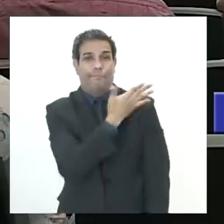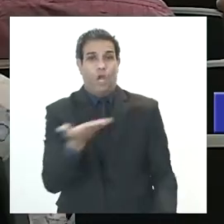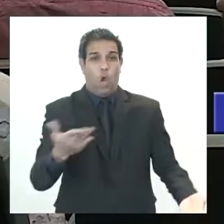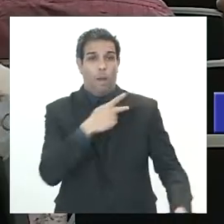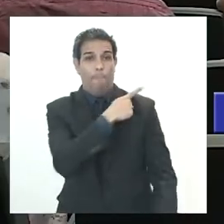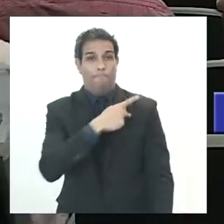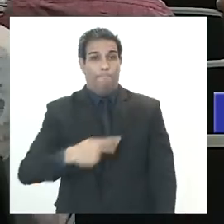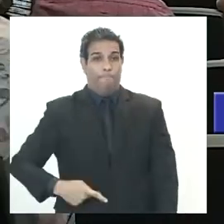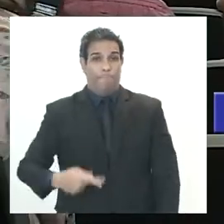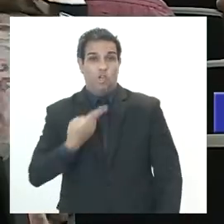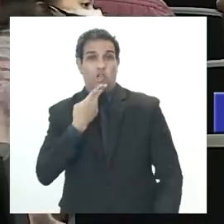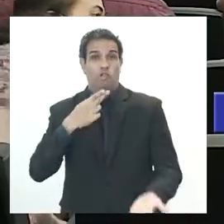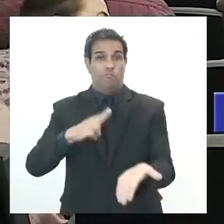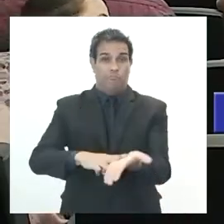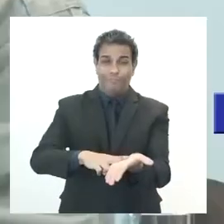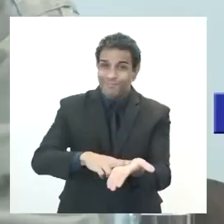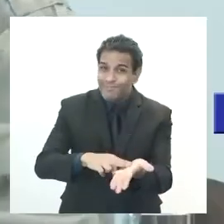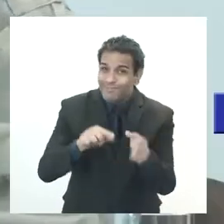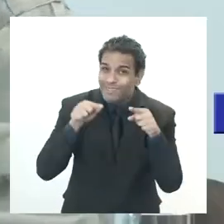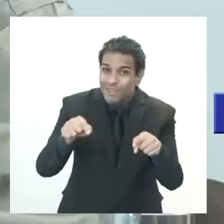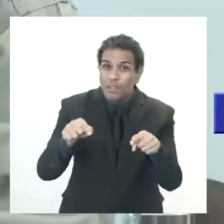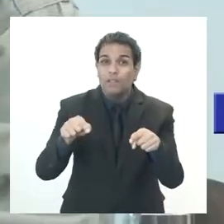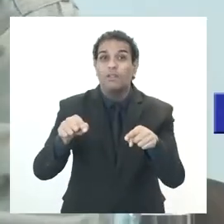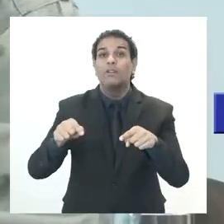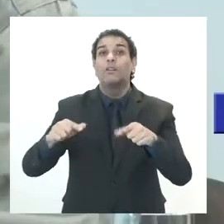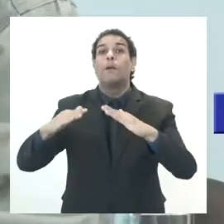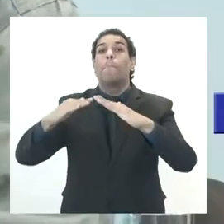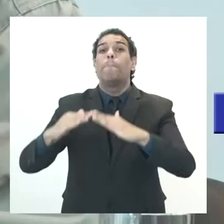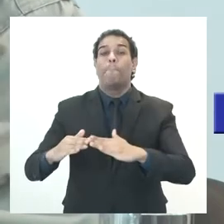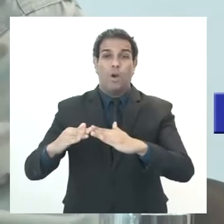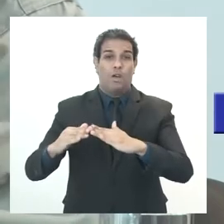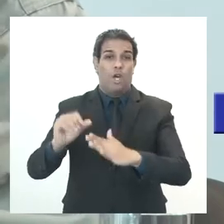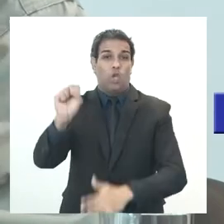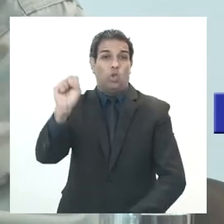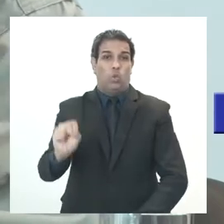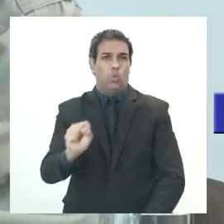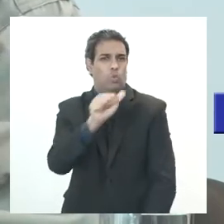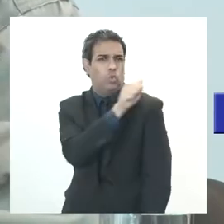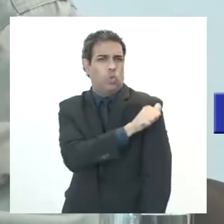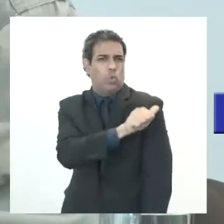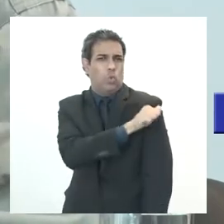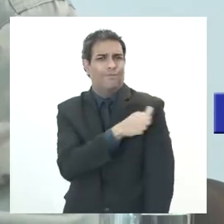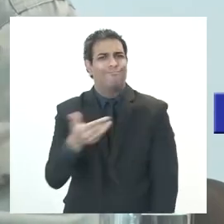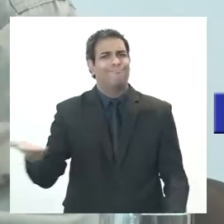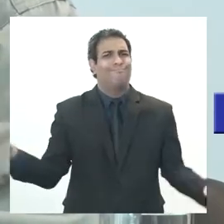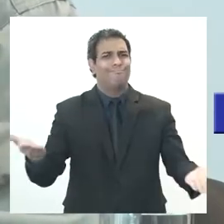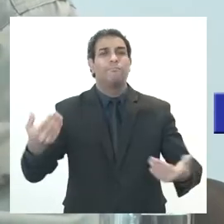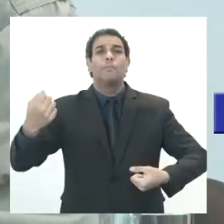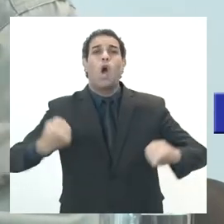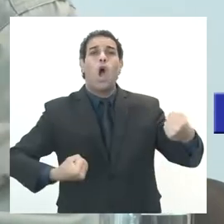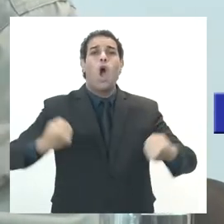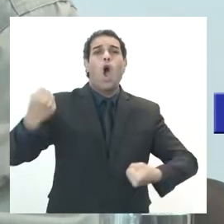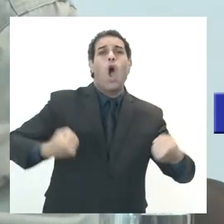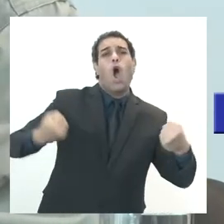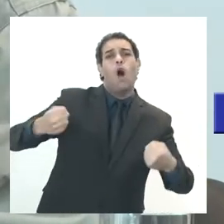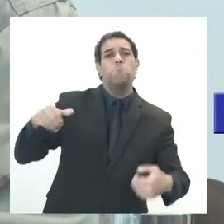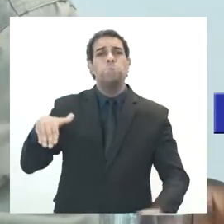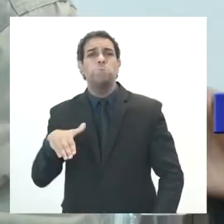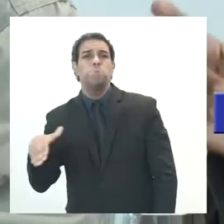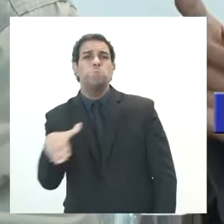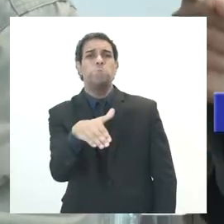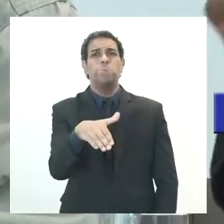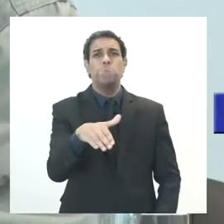o general Floriano Peixoto ele mora na zona sul e aí ele tava passeando pela Zona Sul Oi